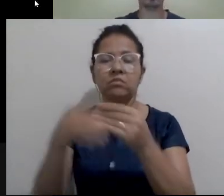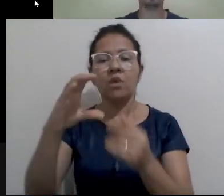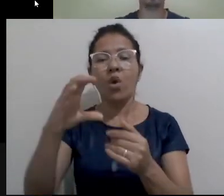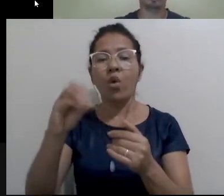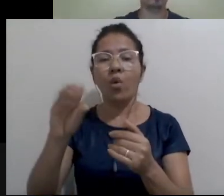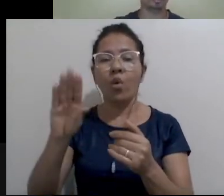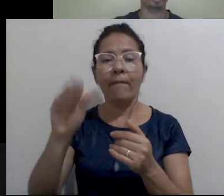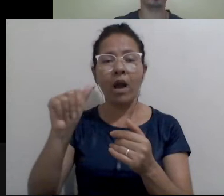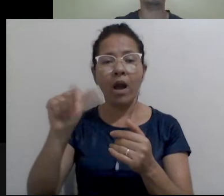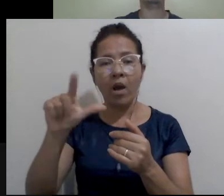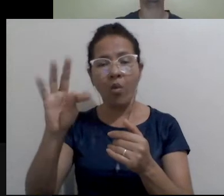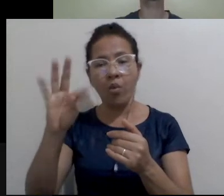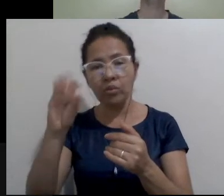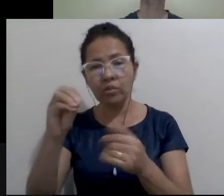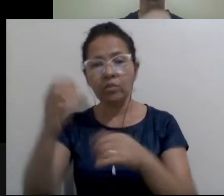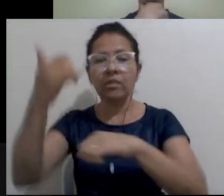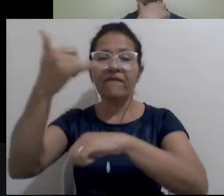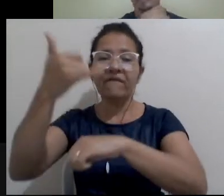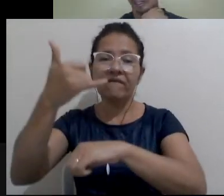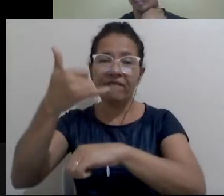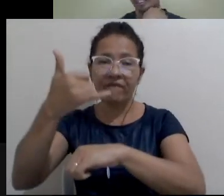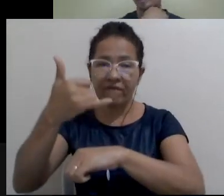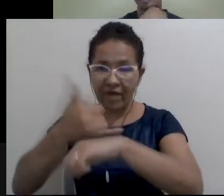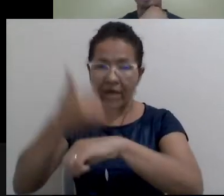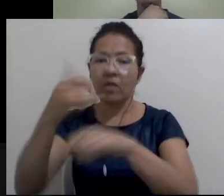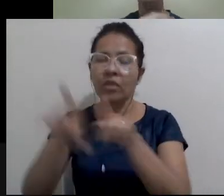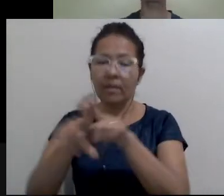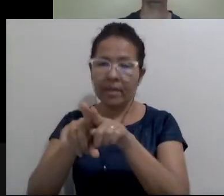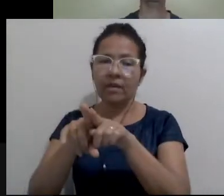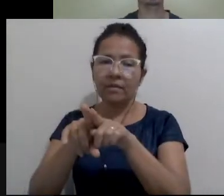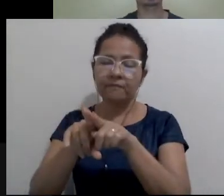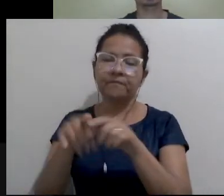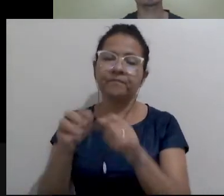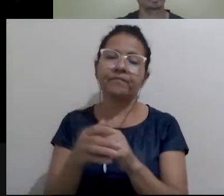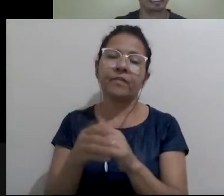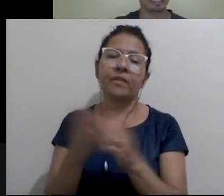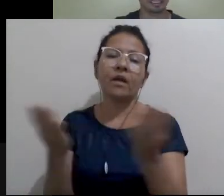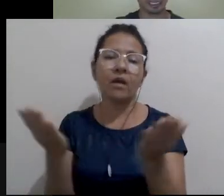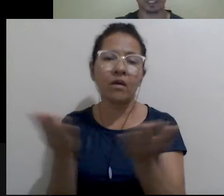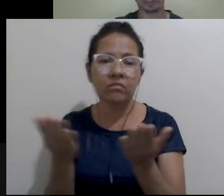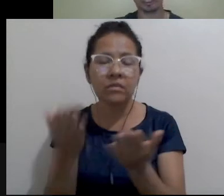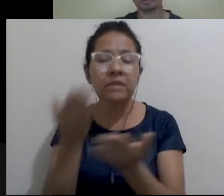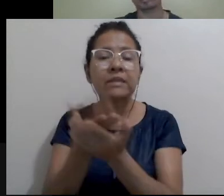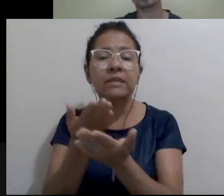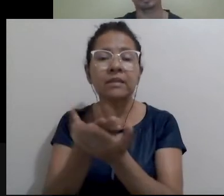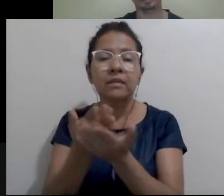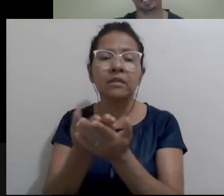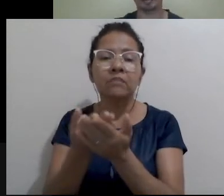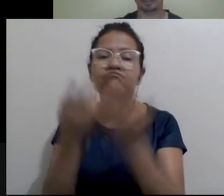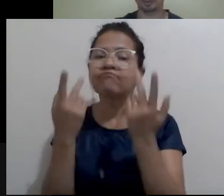de cobalto e ferro, por exemplo. Então aqui a gente vai fazer a mesma análise que a gente estava fazendo antes, tá? Nesse caso aqui